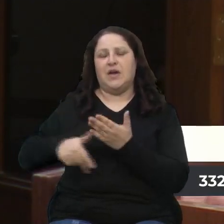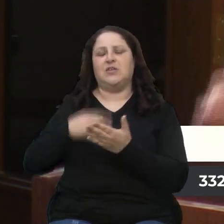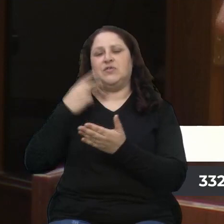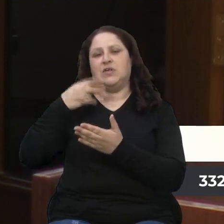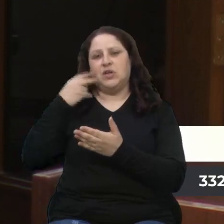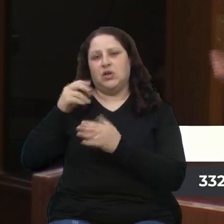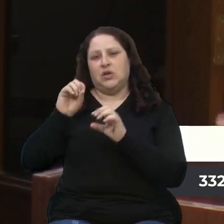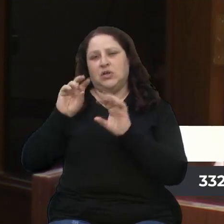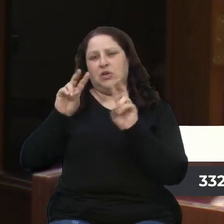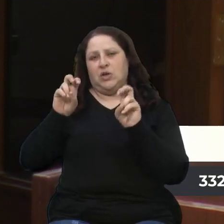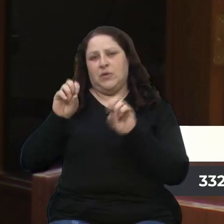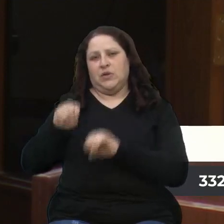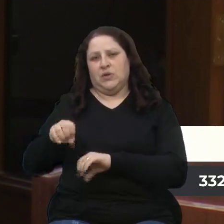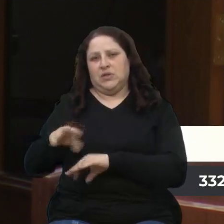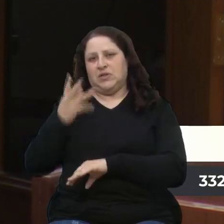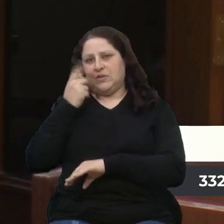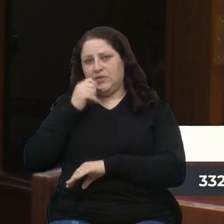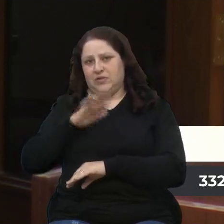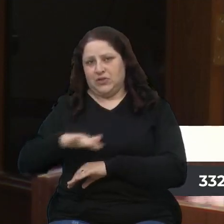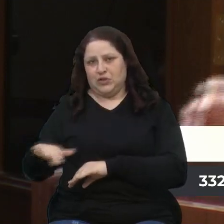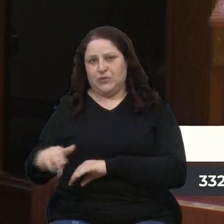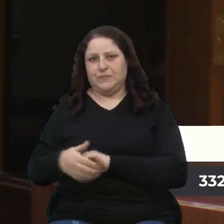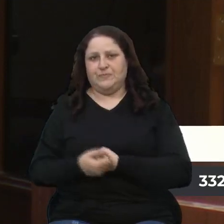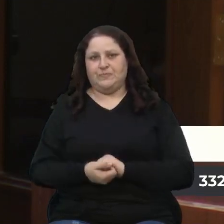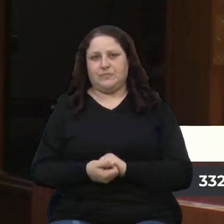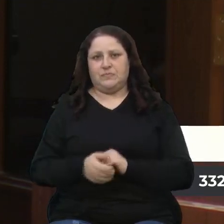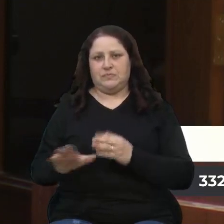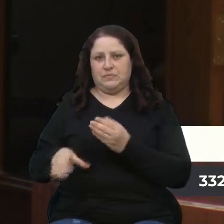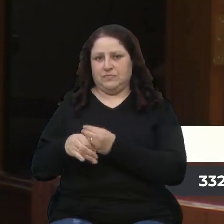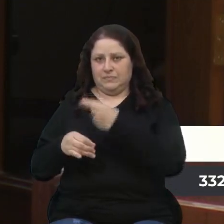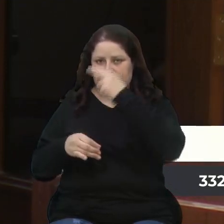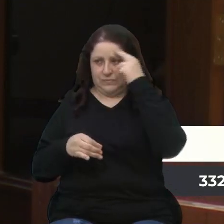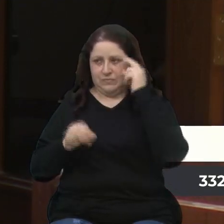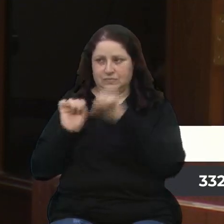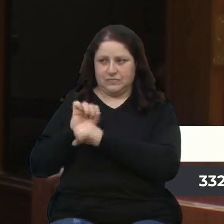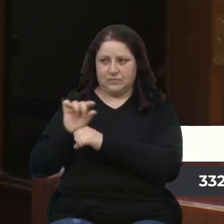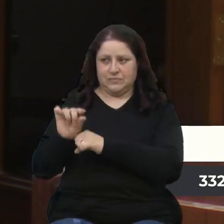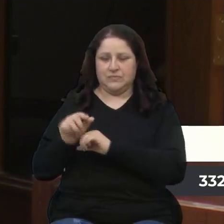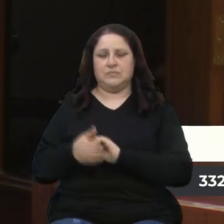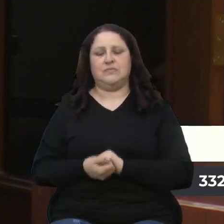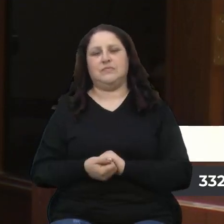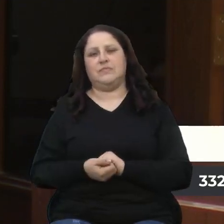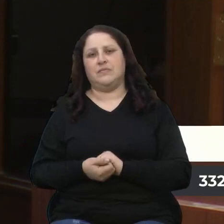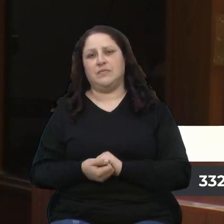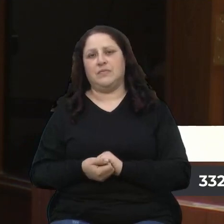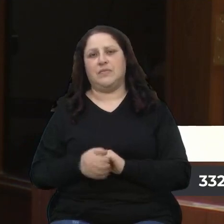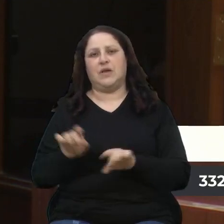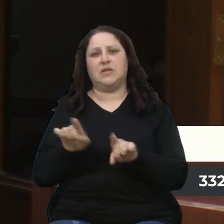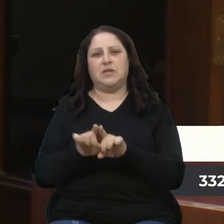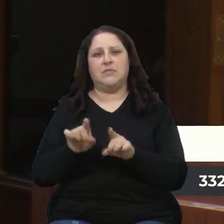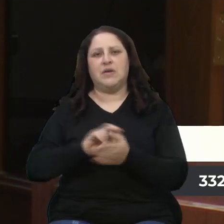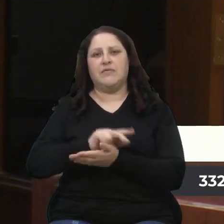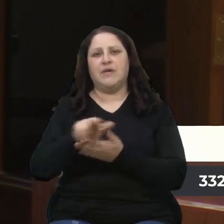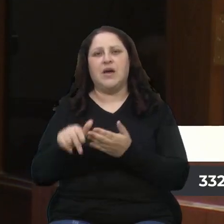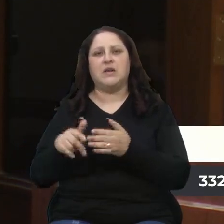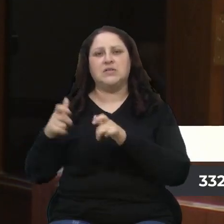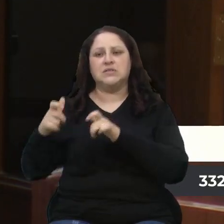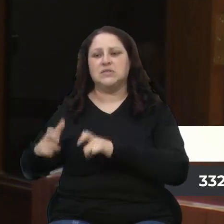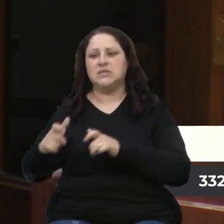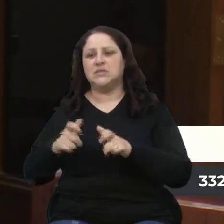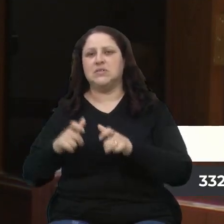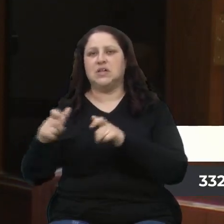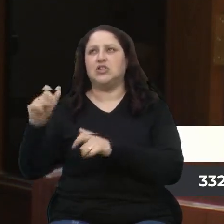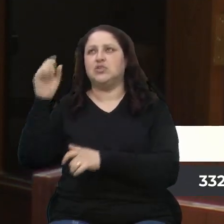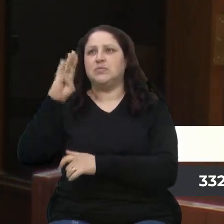Já lhe concedo, só para concluir o raciocínio, vereador Rafael. Mas, além disso, muitos municípios do